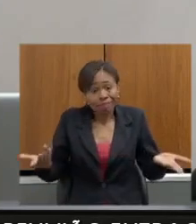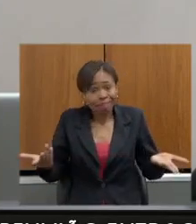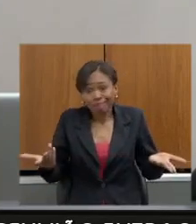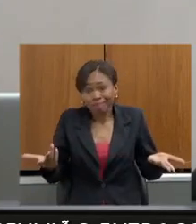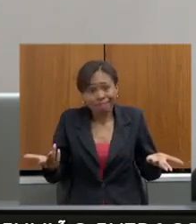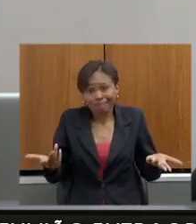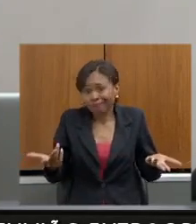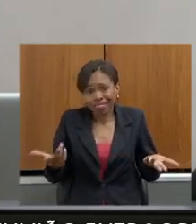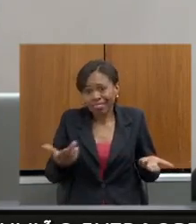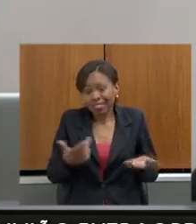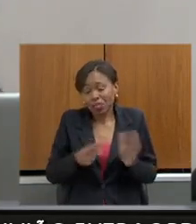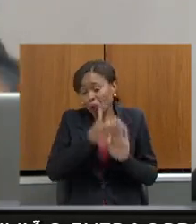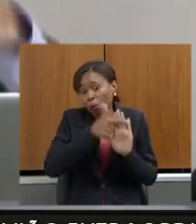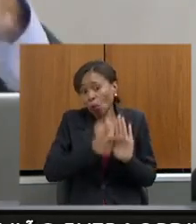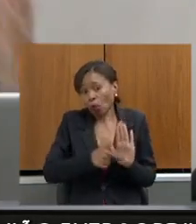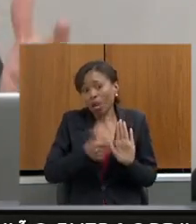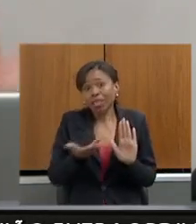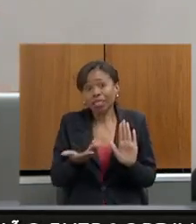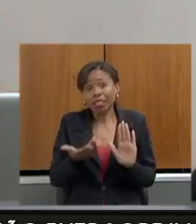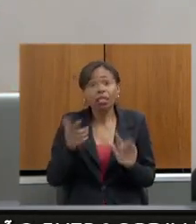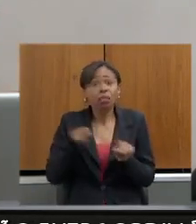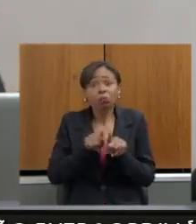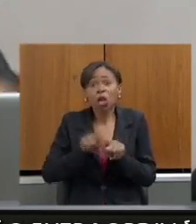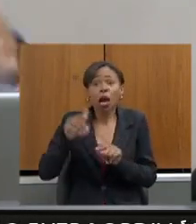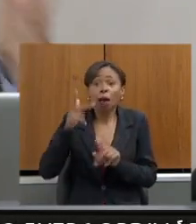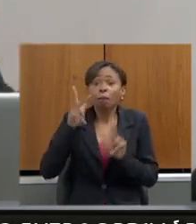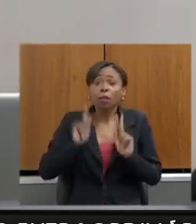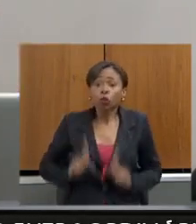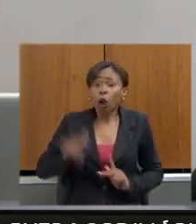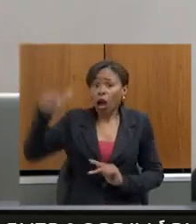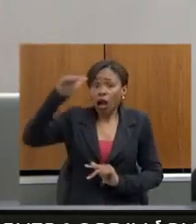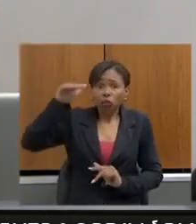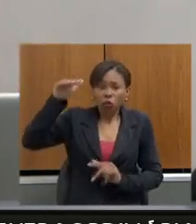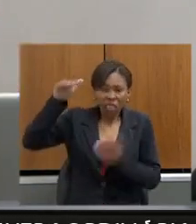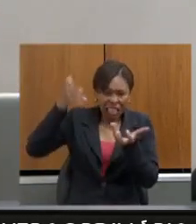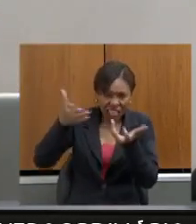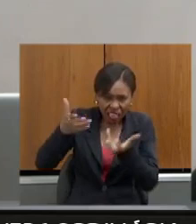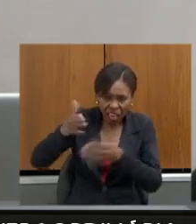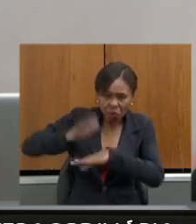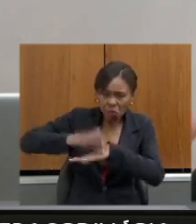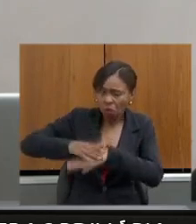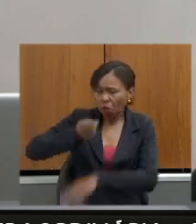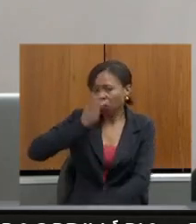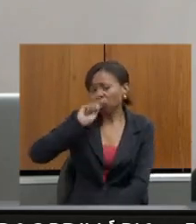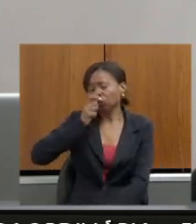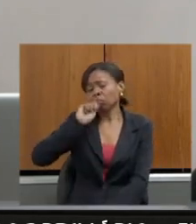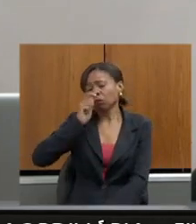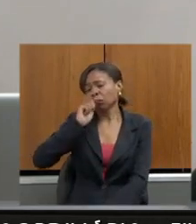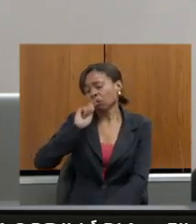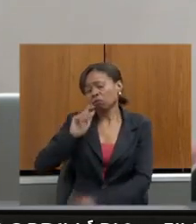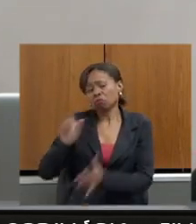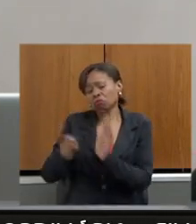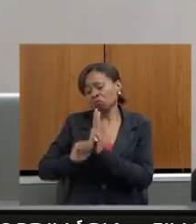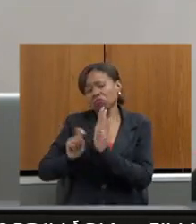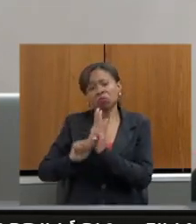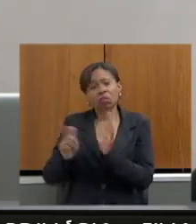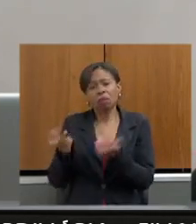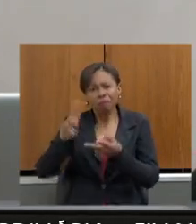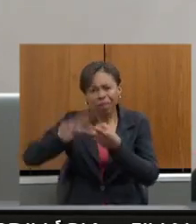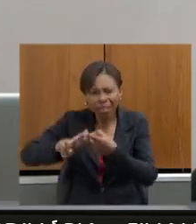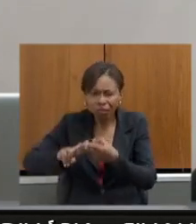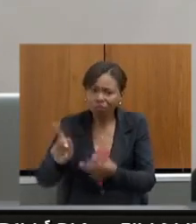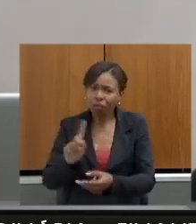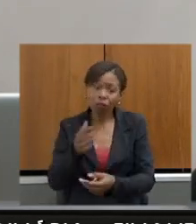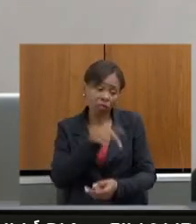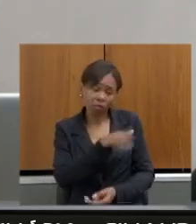Norma penal em branco nem o adulto que quer fumar sua maconha aí eu não tenho preço comparar a criança